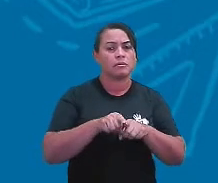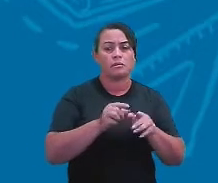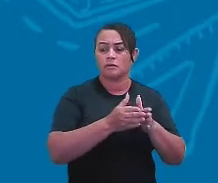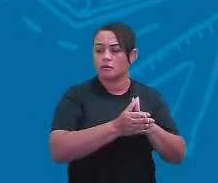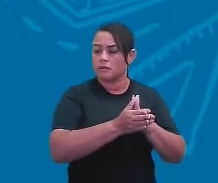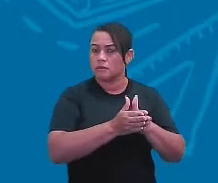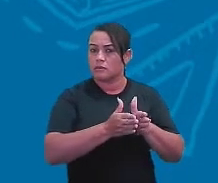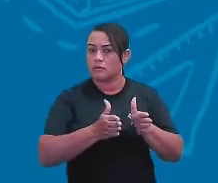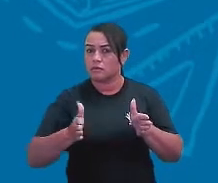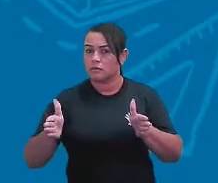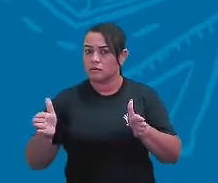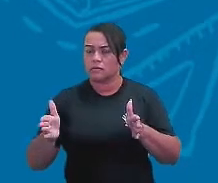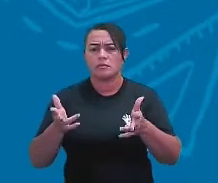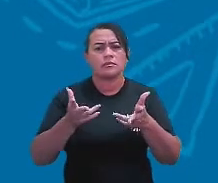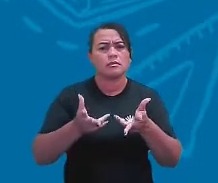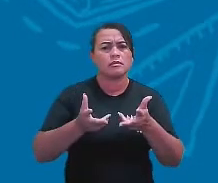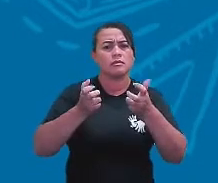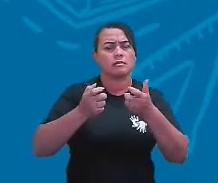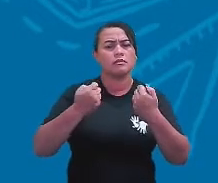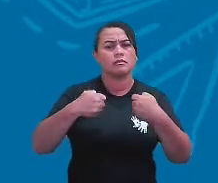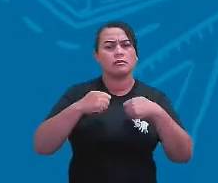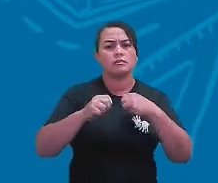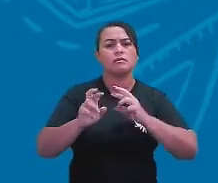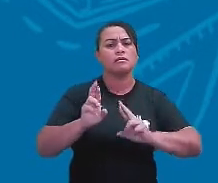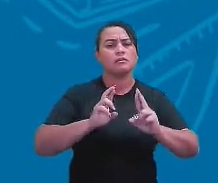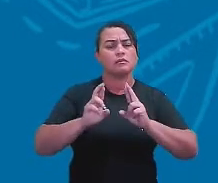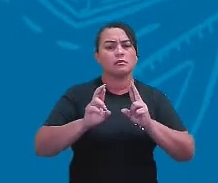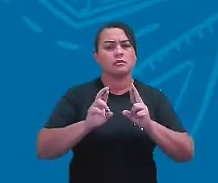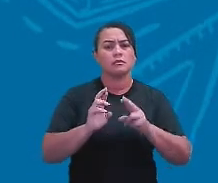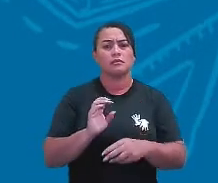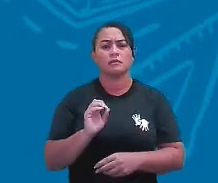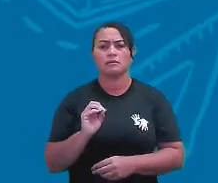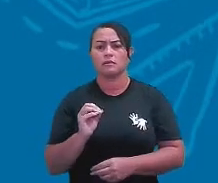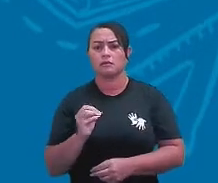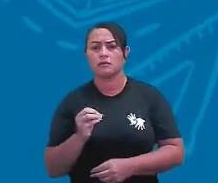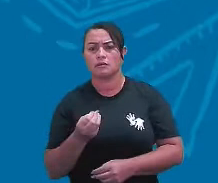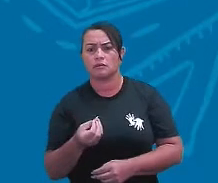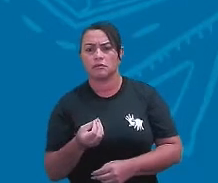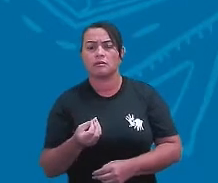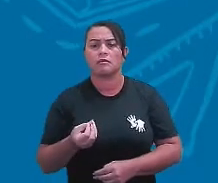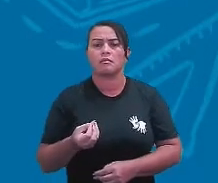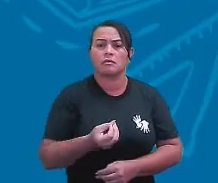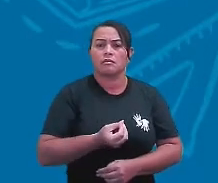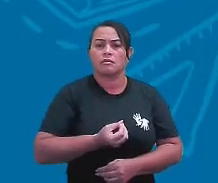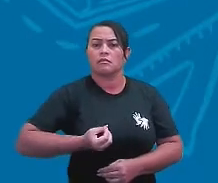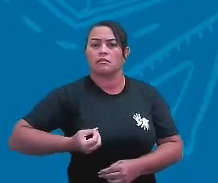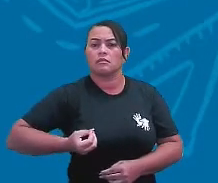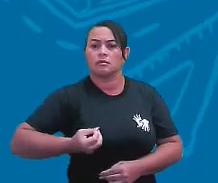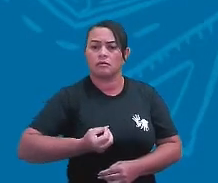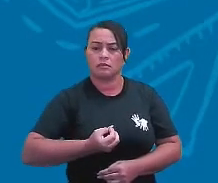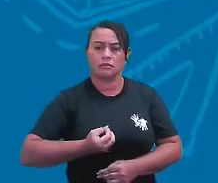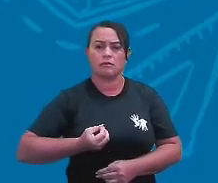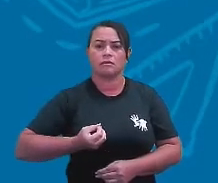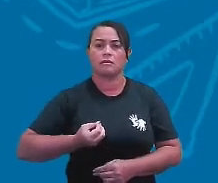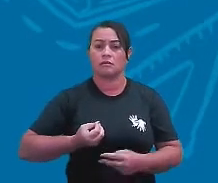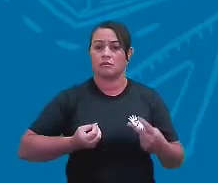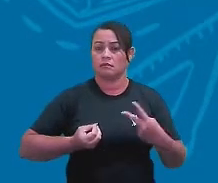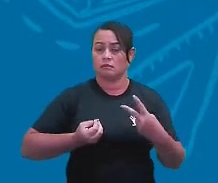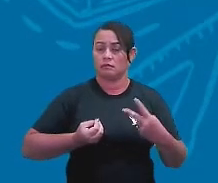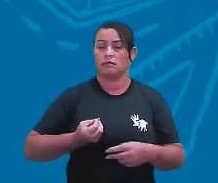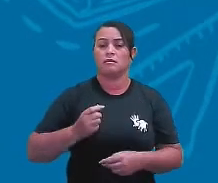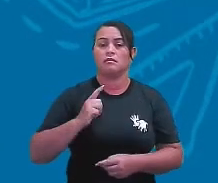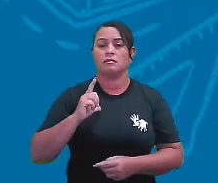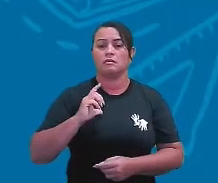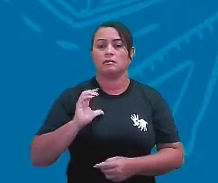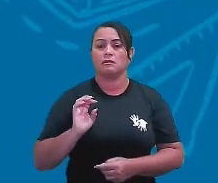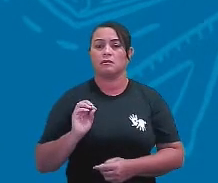ano. Percebam que a gente precisa dessa relação de rotação e translação. Na rotação, a rotação é o